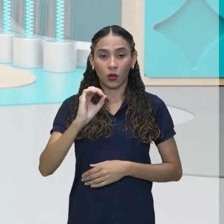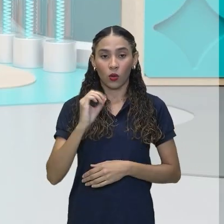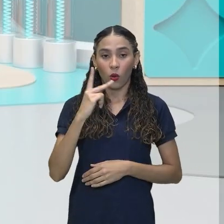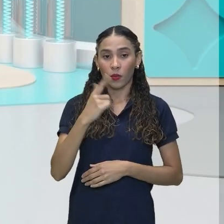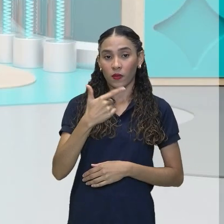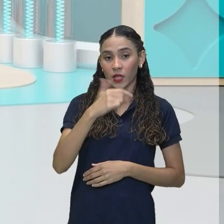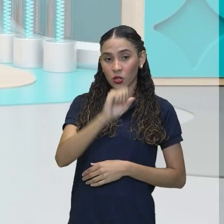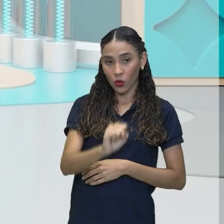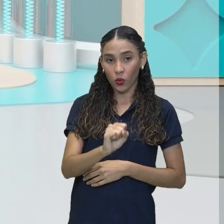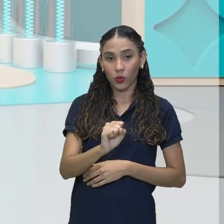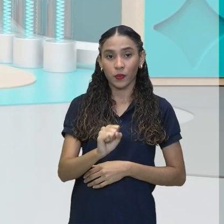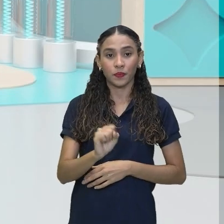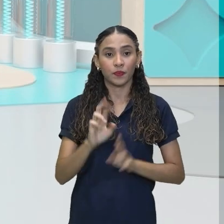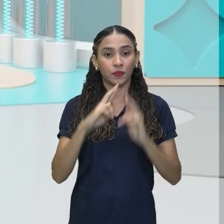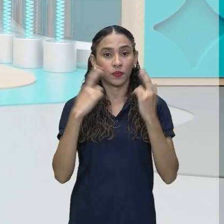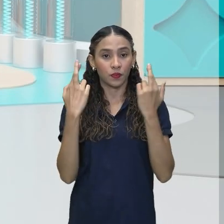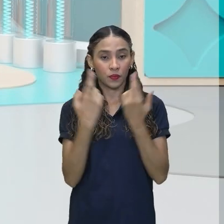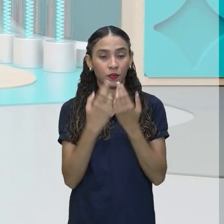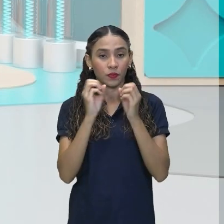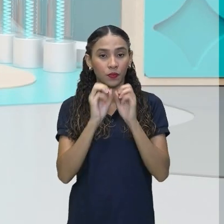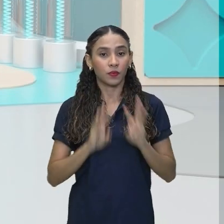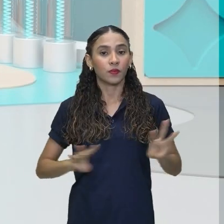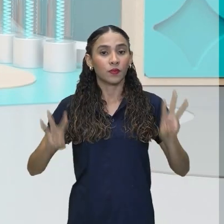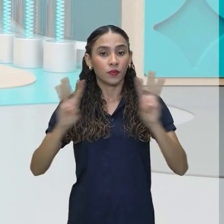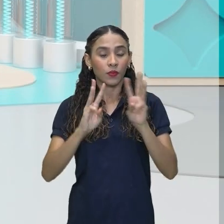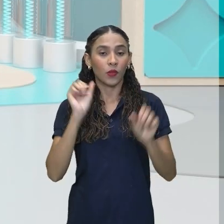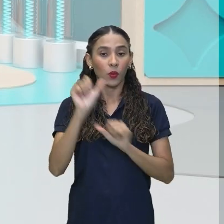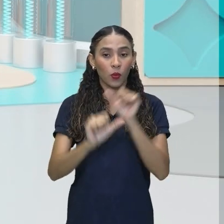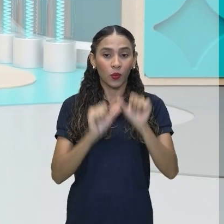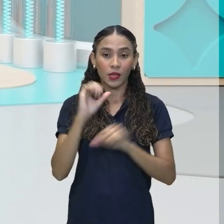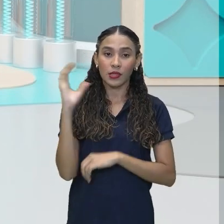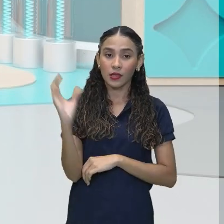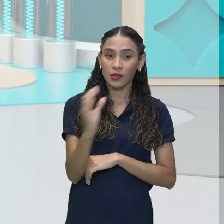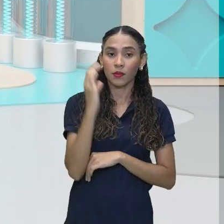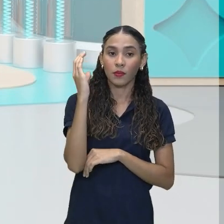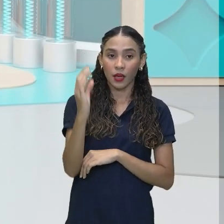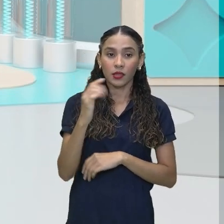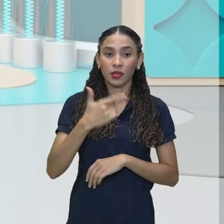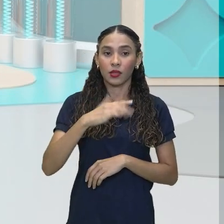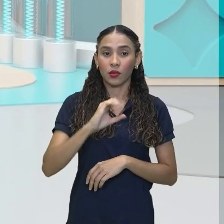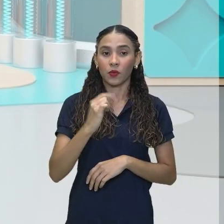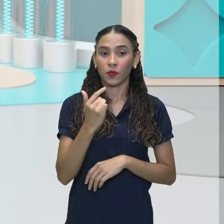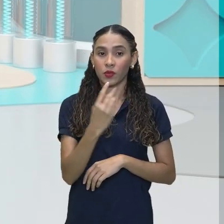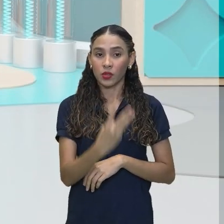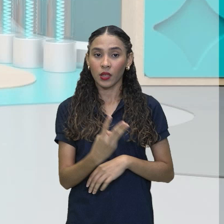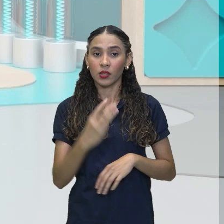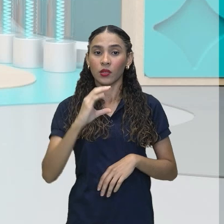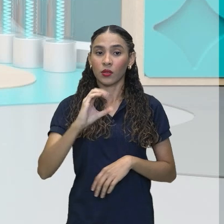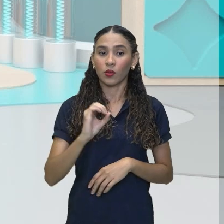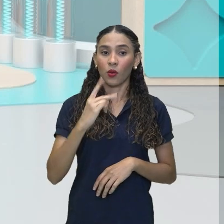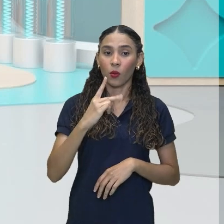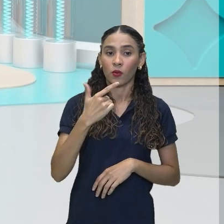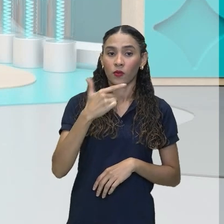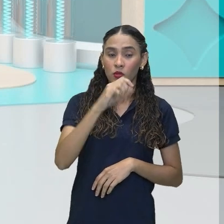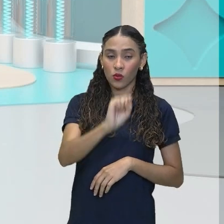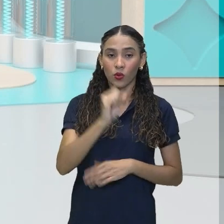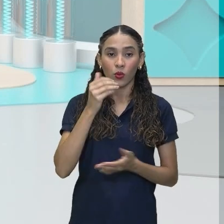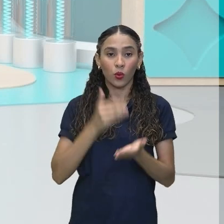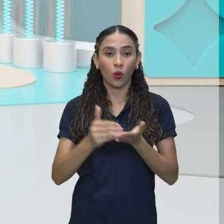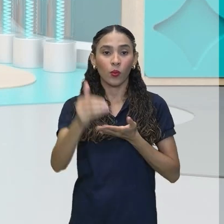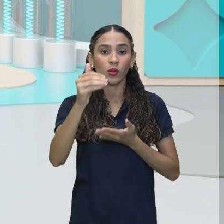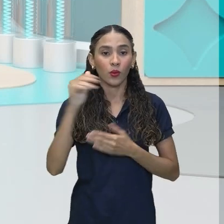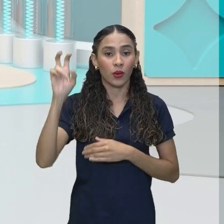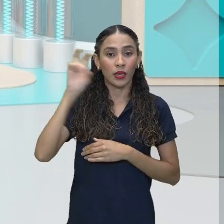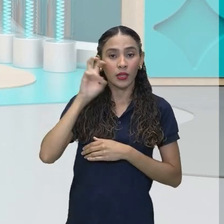né? A Conferência das Nações Unidas sobre Mudanças Climáticas de 2023, COP28, começou